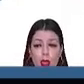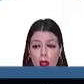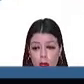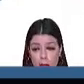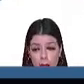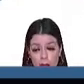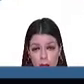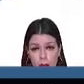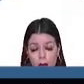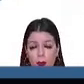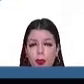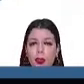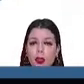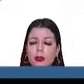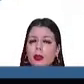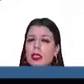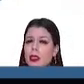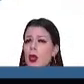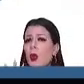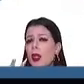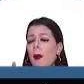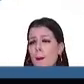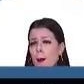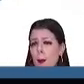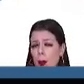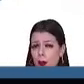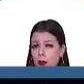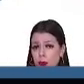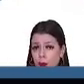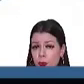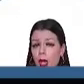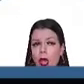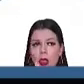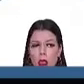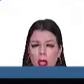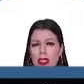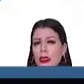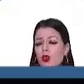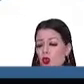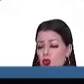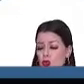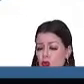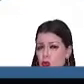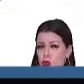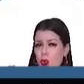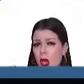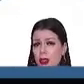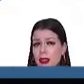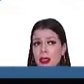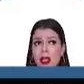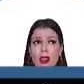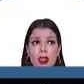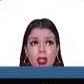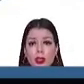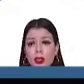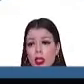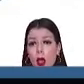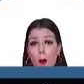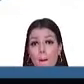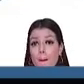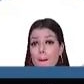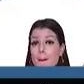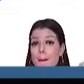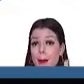problema. Então, quando ocorre um problema na escola, dependendo da gravidade, está sendo implantado agora e já está em funcionamento o botão do